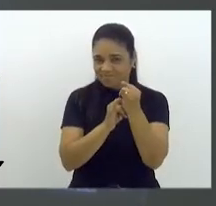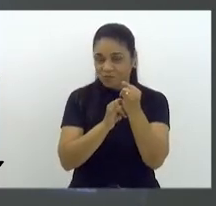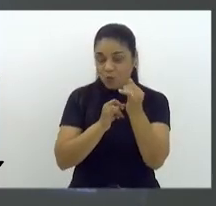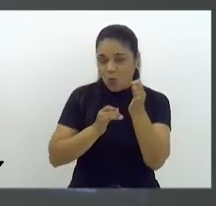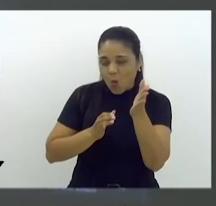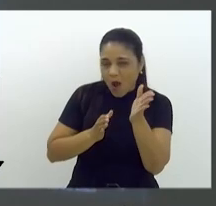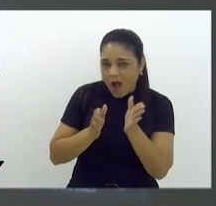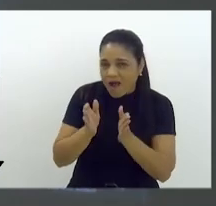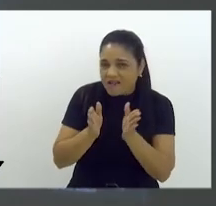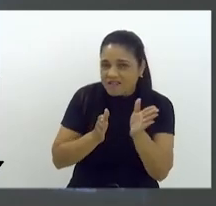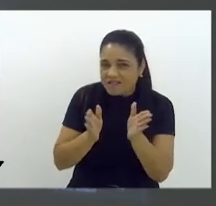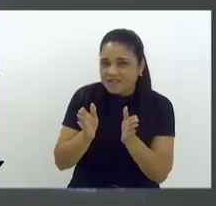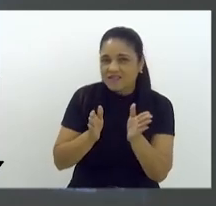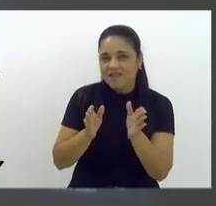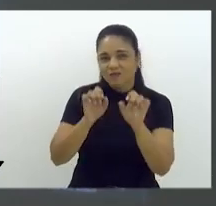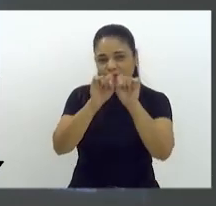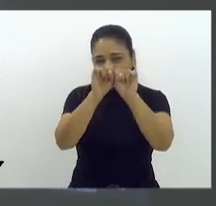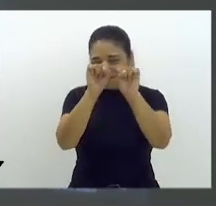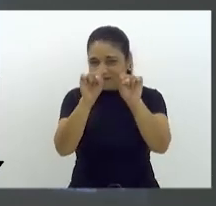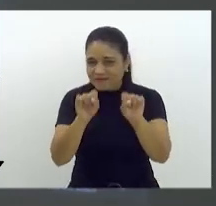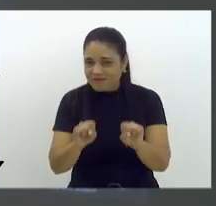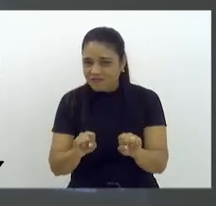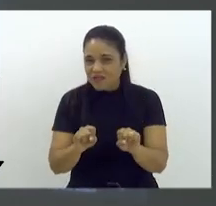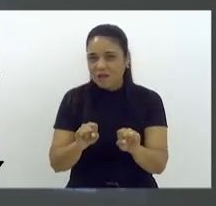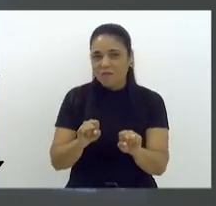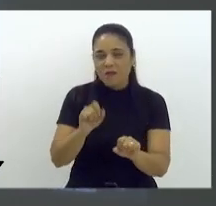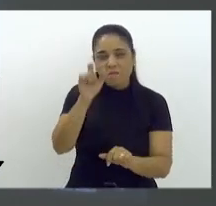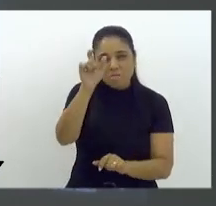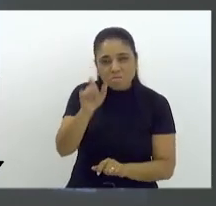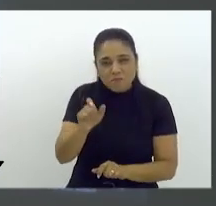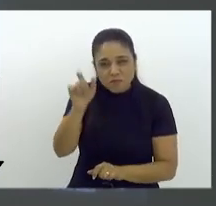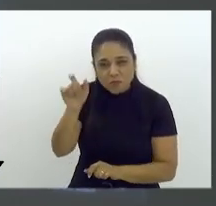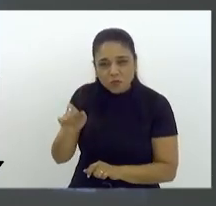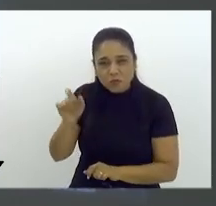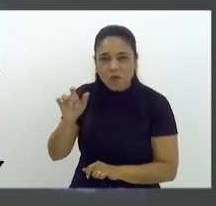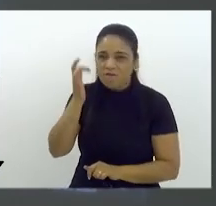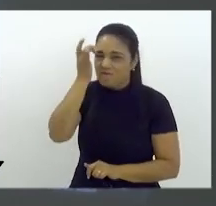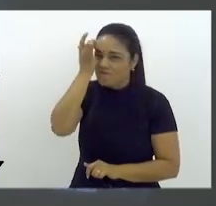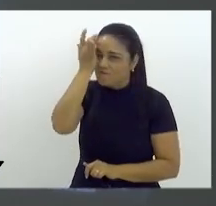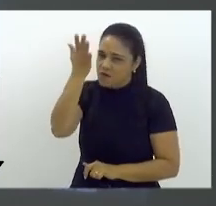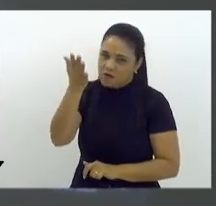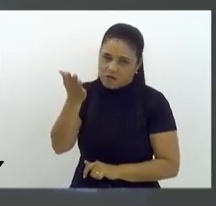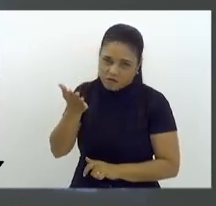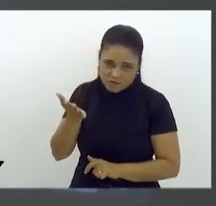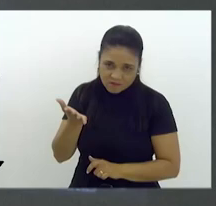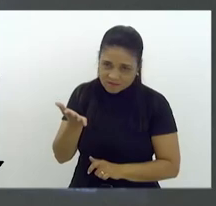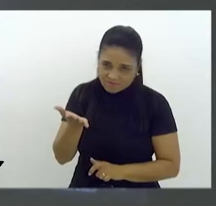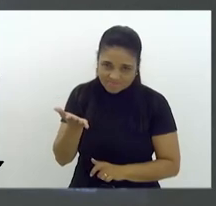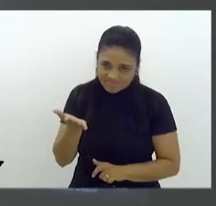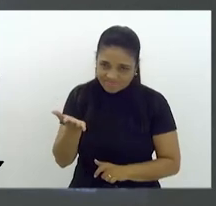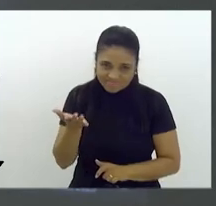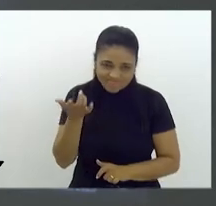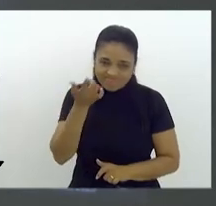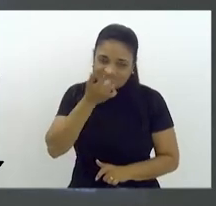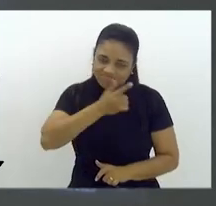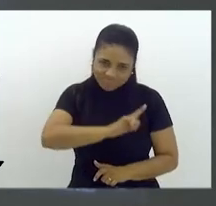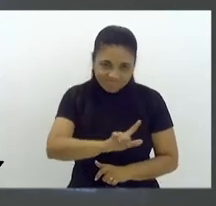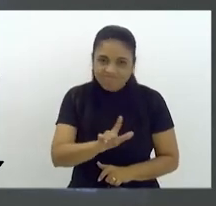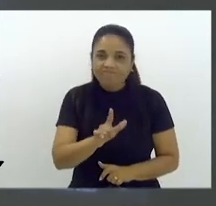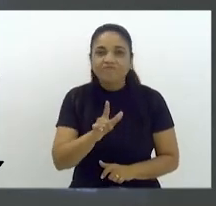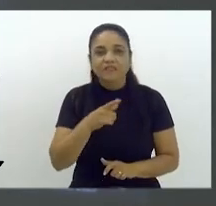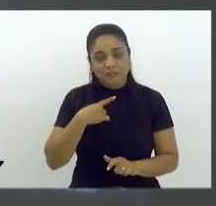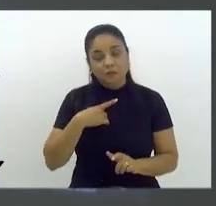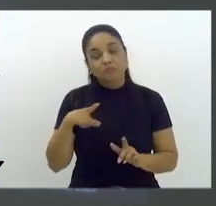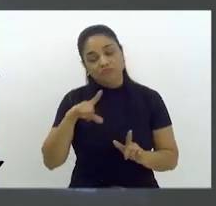das pessoas a sistemas ou outras pessoas foi muito facilitado e isso também levou um momento da prática